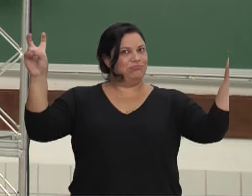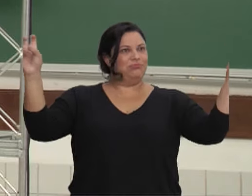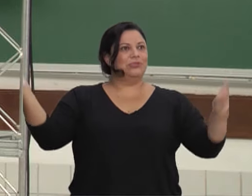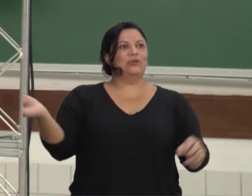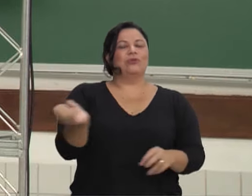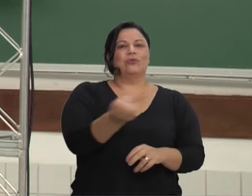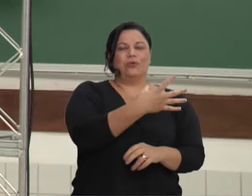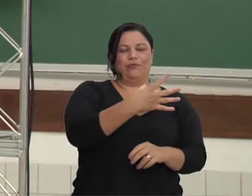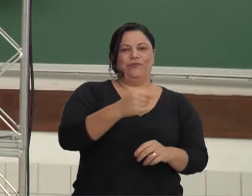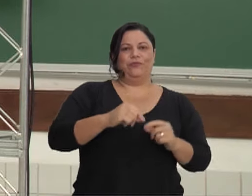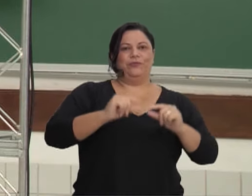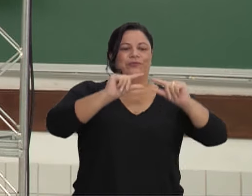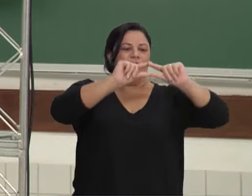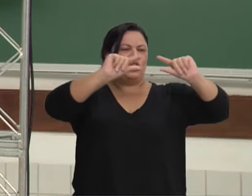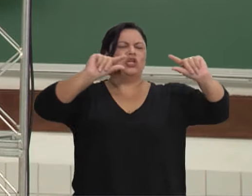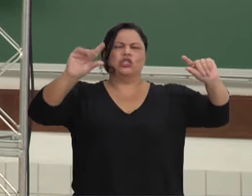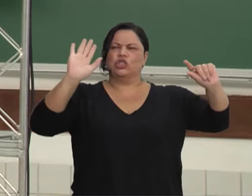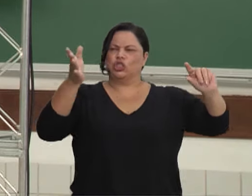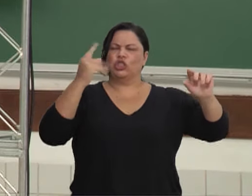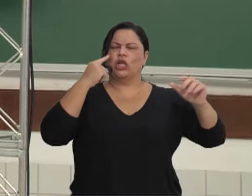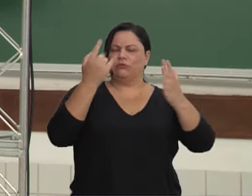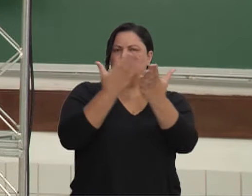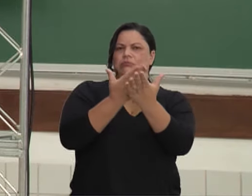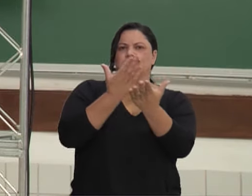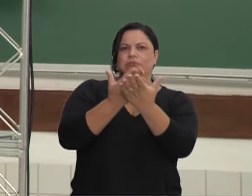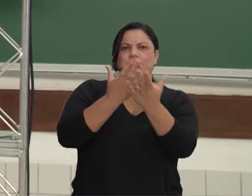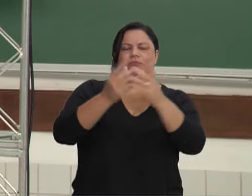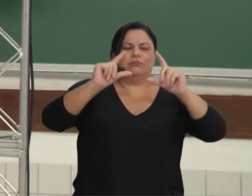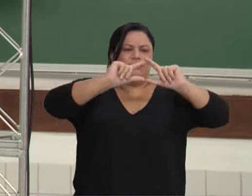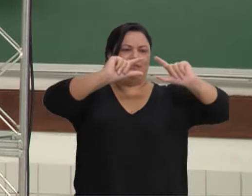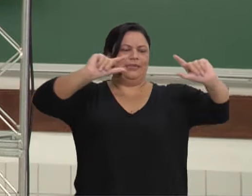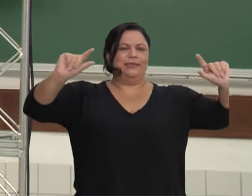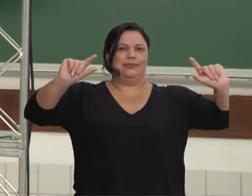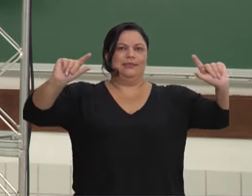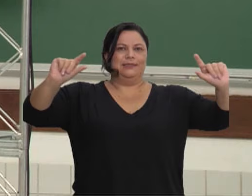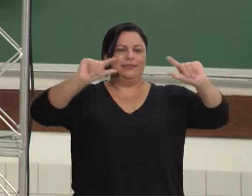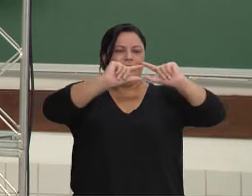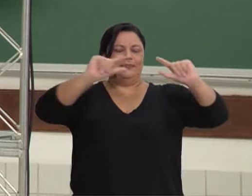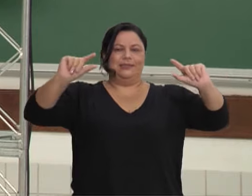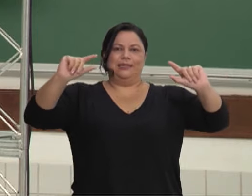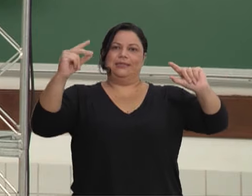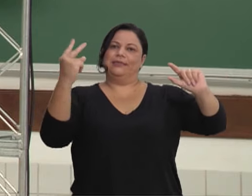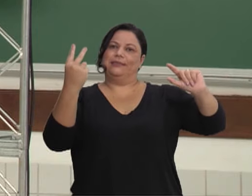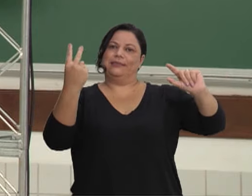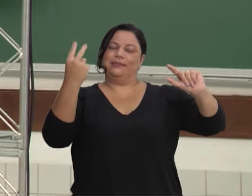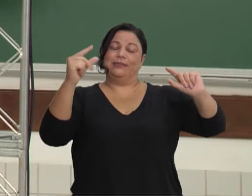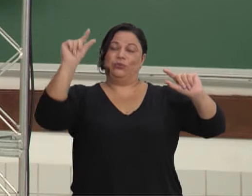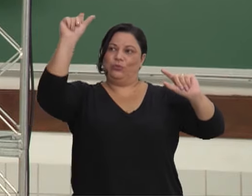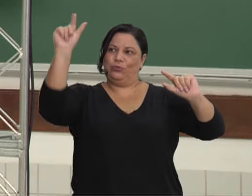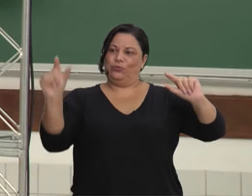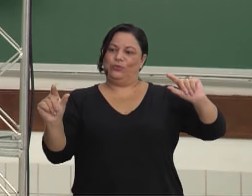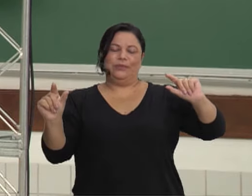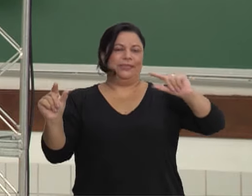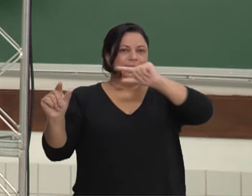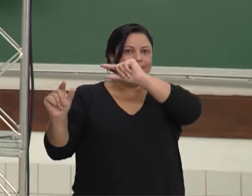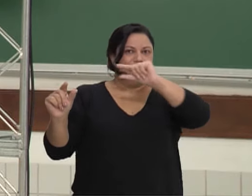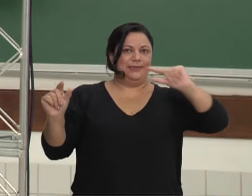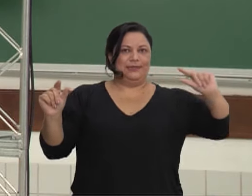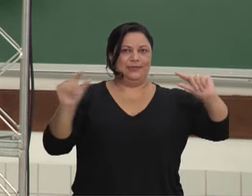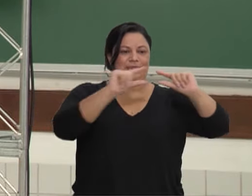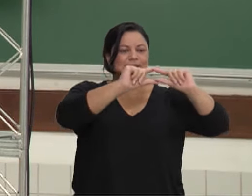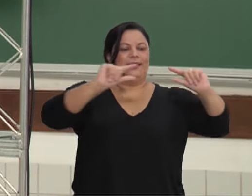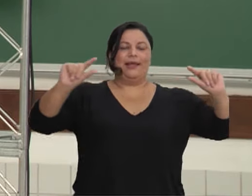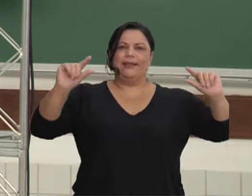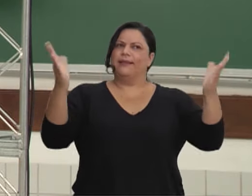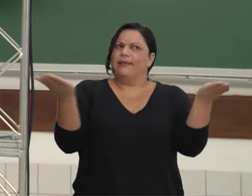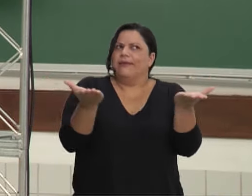entre duas retas, já viu lá distância entre dois pontos e as equações da reta. Então, agora está